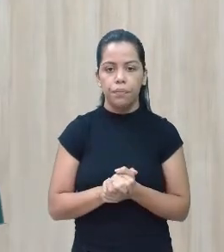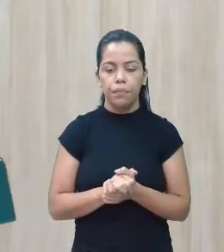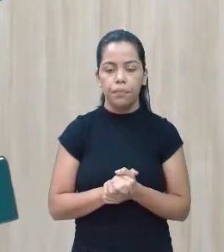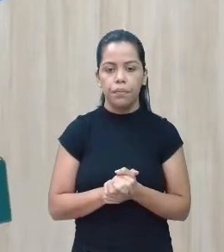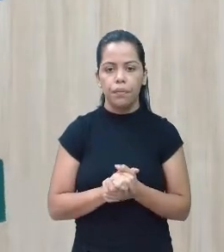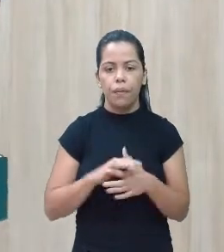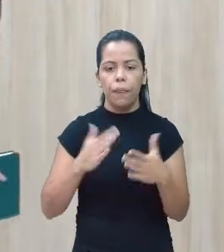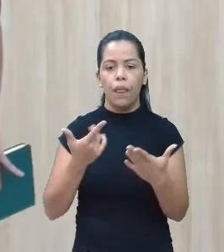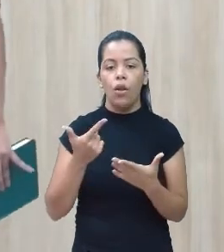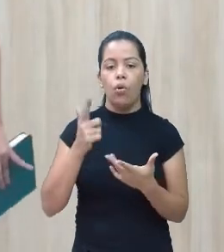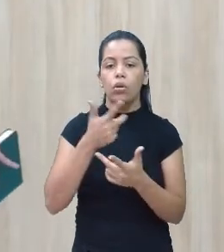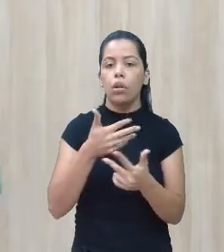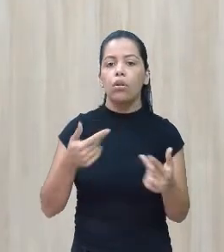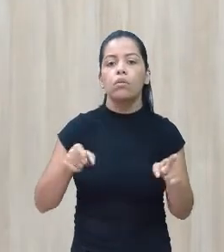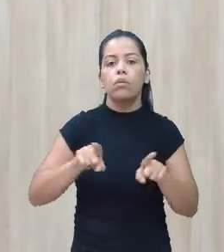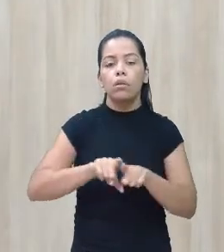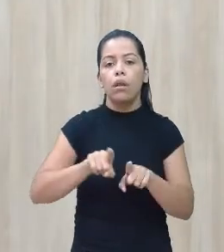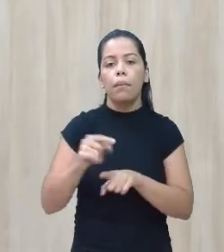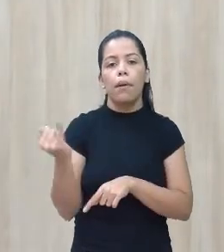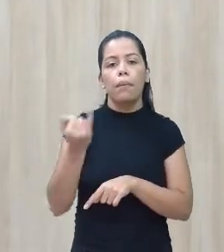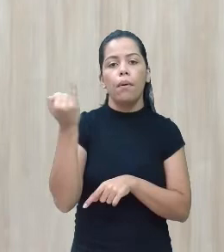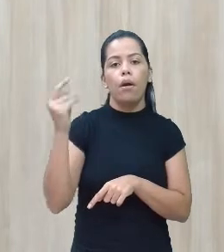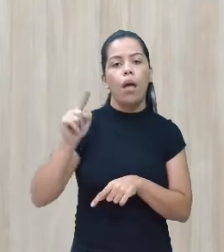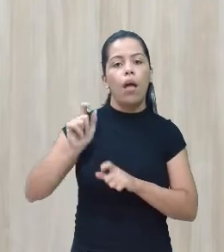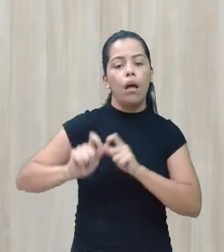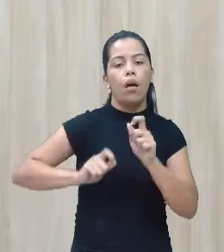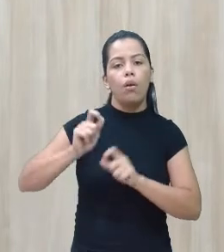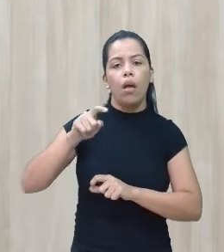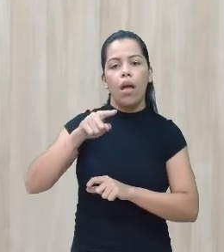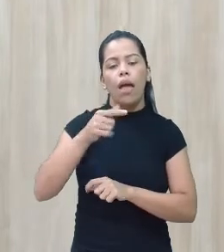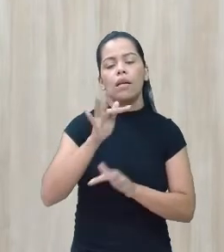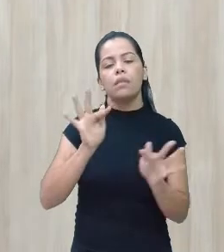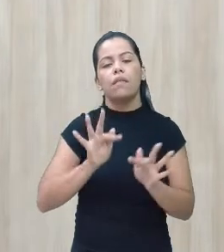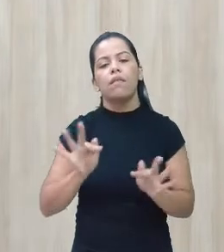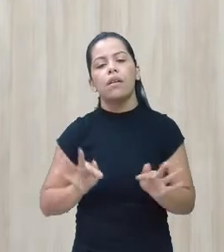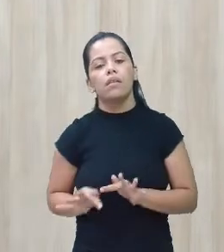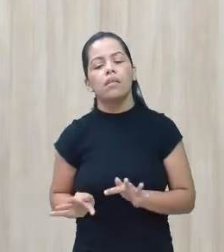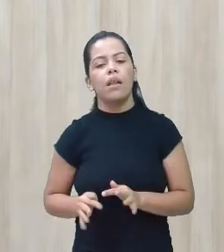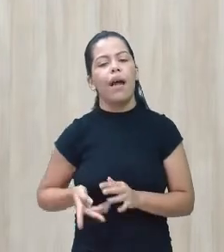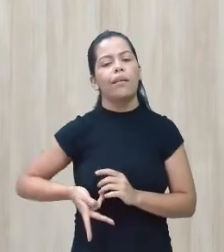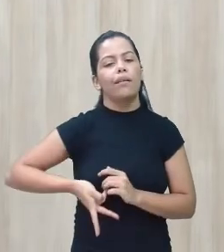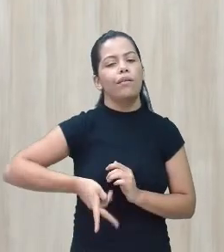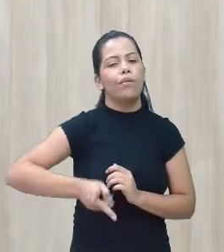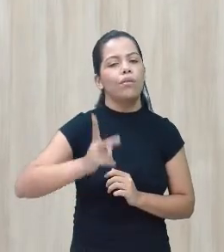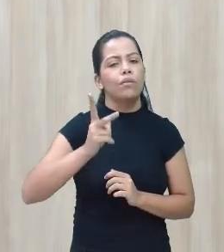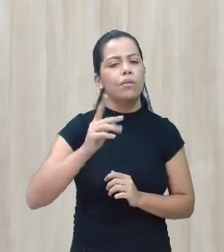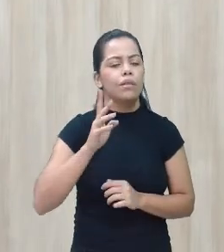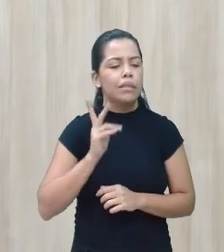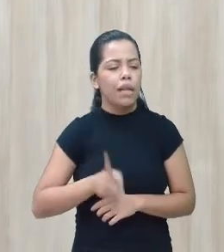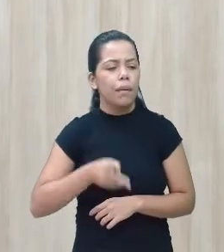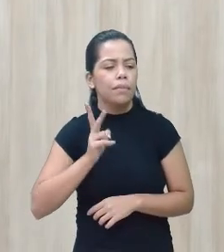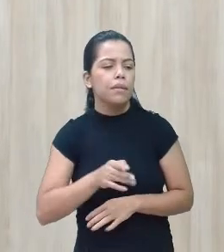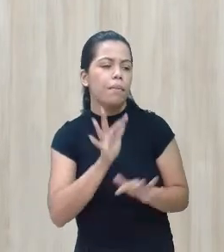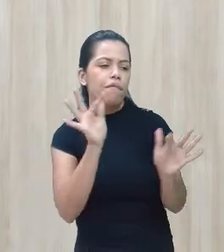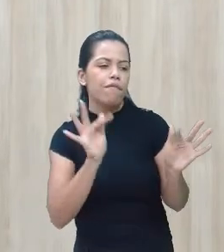E outra coisa, um ponto importante é que essa felicidade constante que aparece nas redes